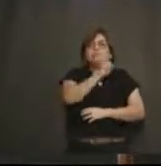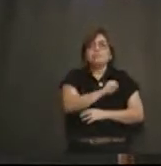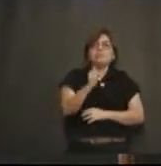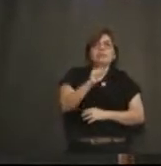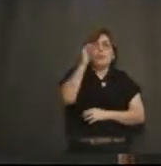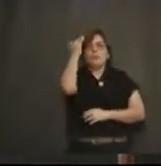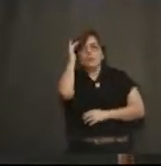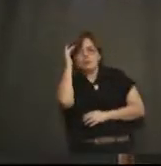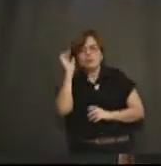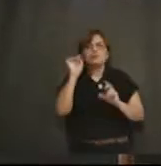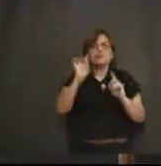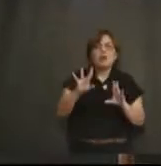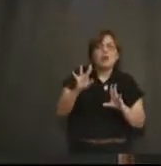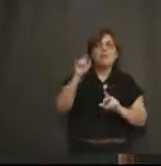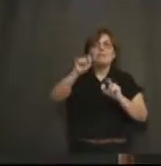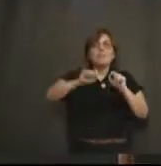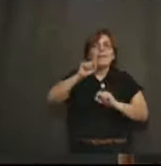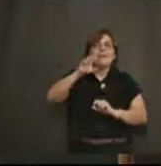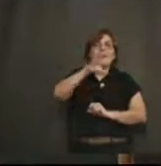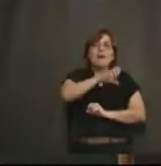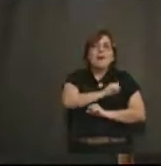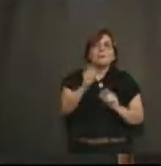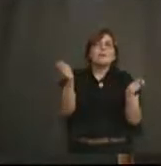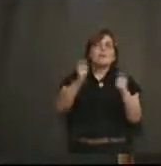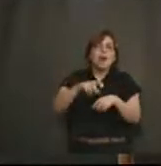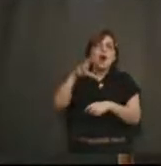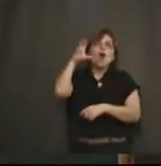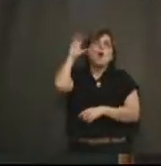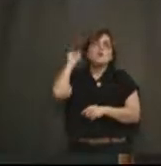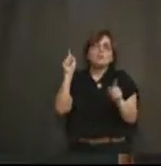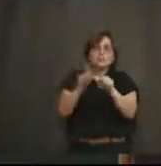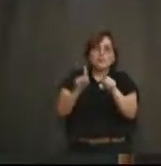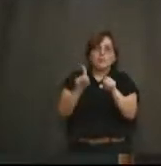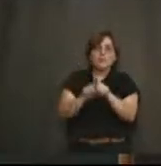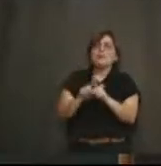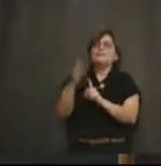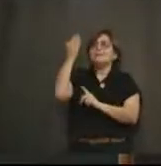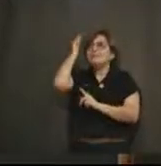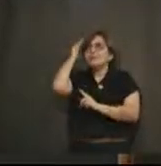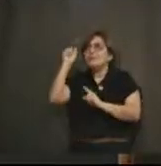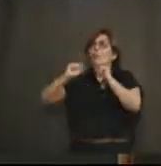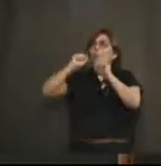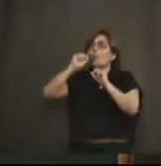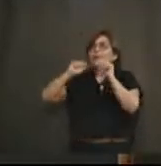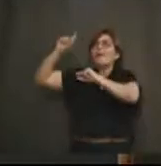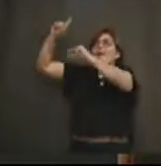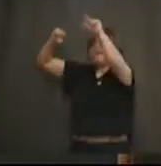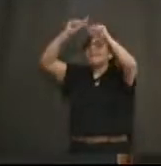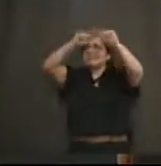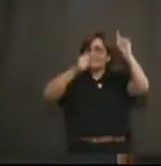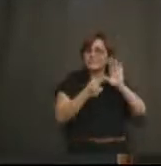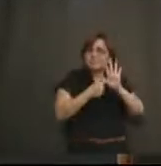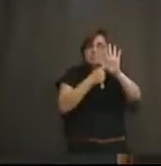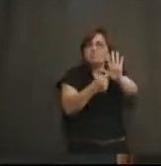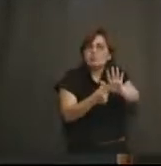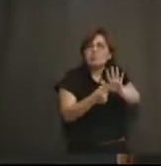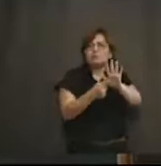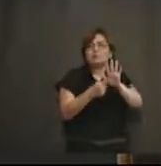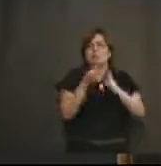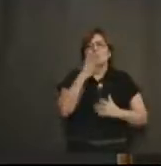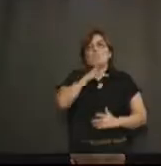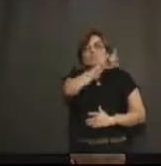ter ouvido, capaz de ouvir e de entender estrelas. Um bom evento a todos. Muito obrigado pela presença, obrigado pela